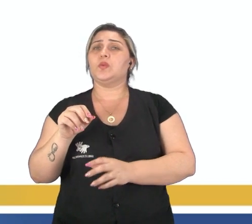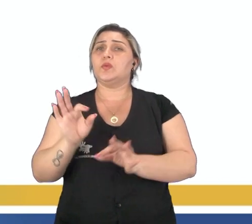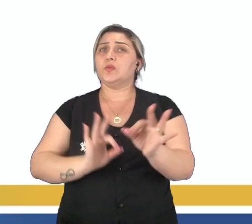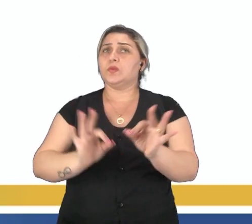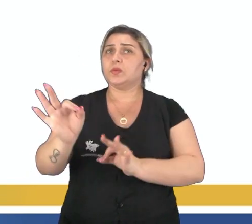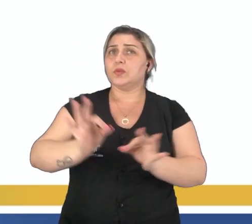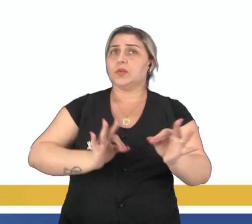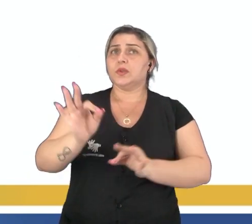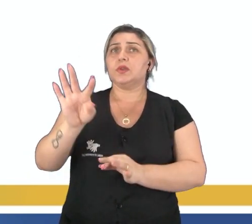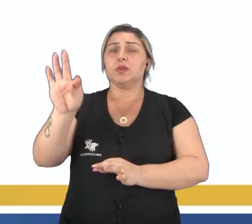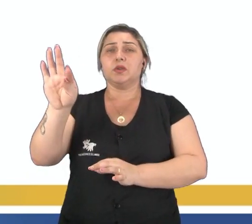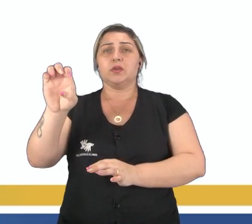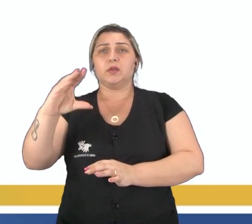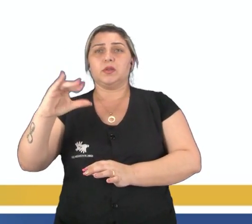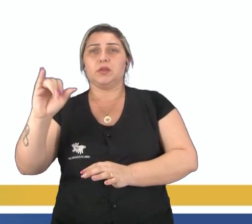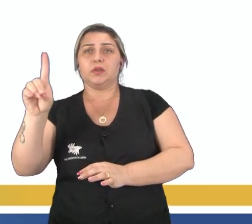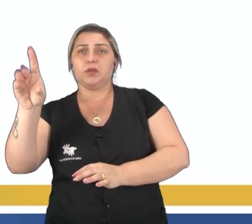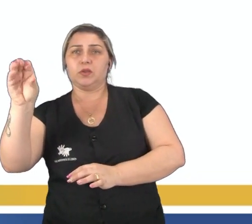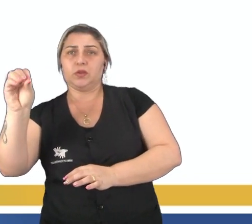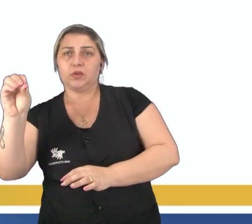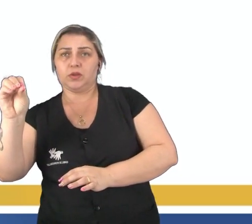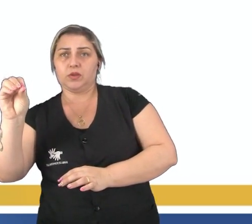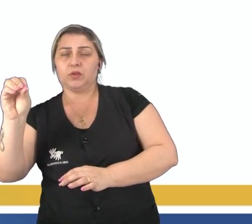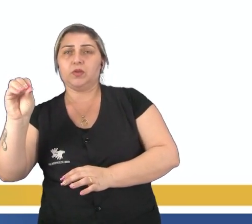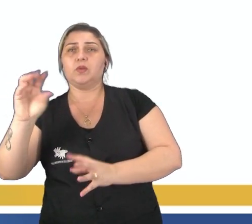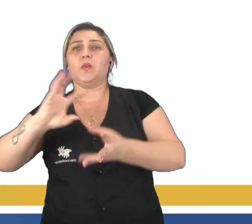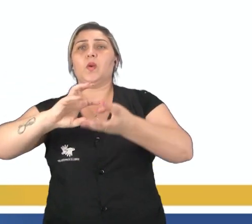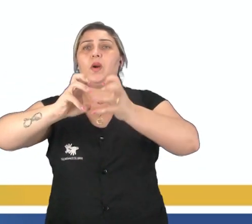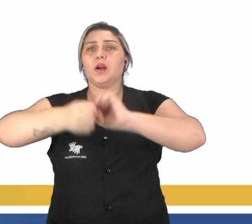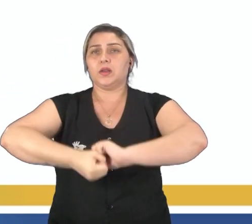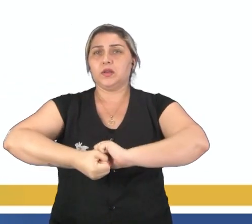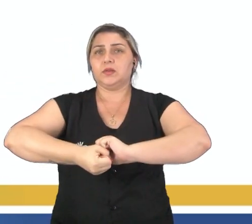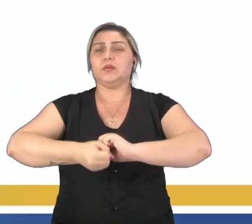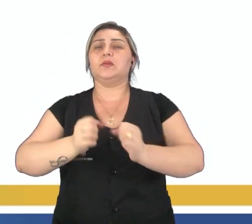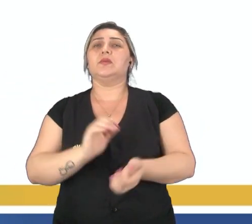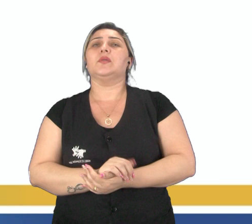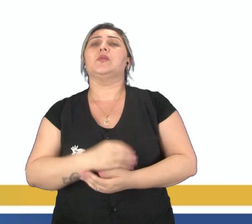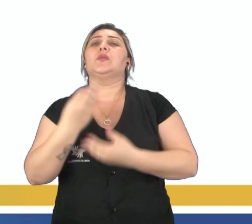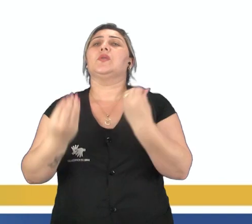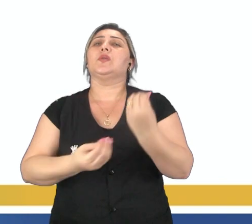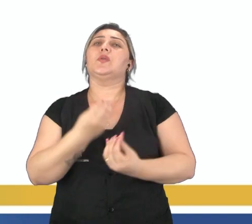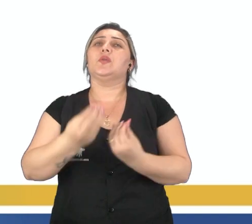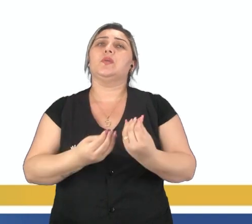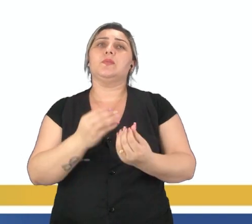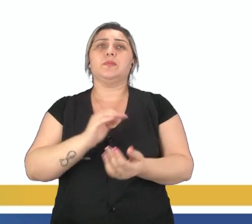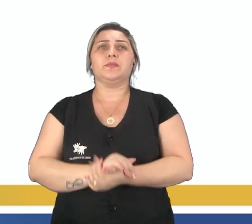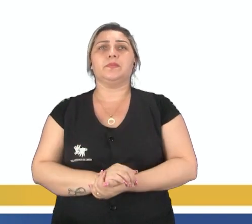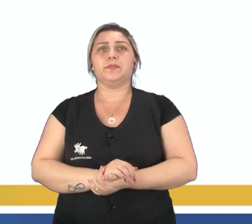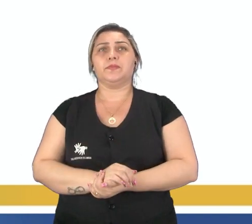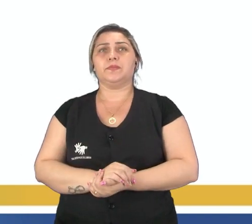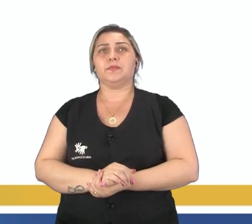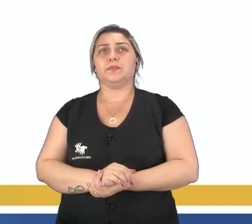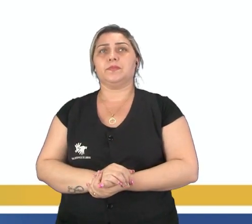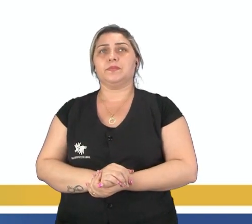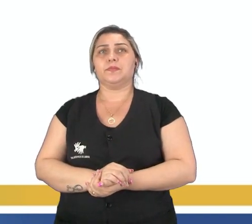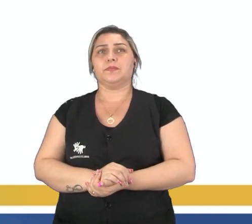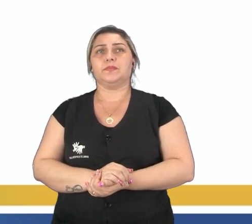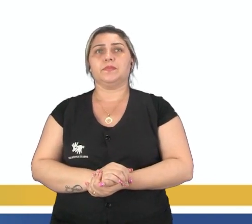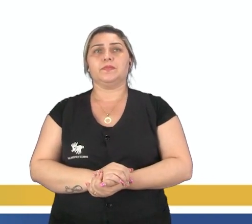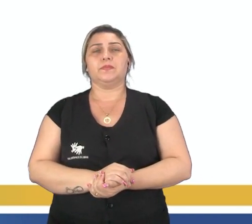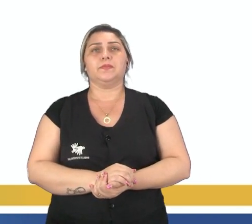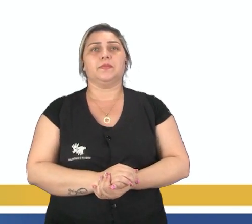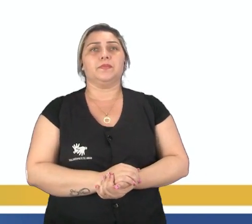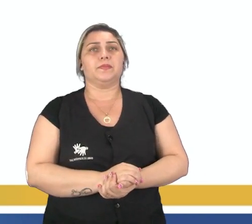consiste o nível de organização do tecido do organismo? Como é que são formados os tecidos mesmo? E